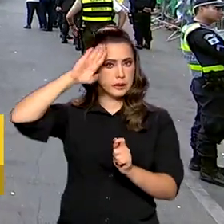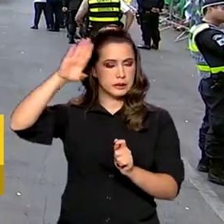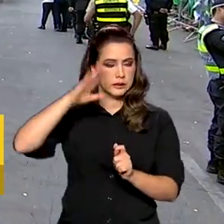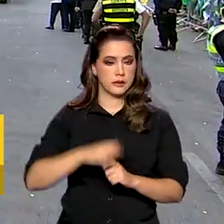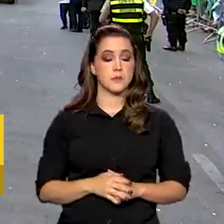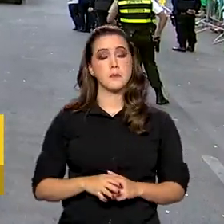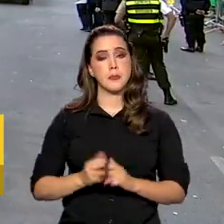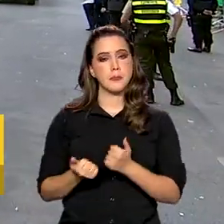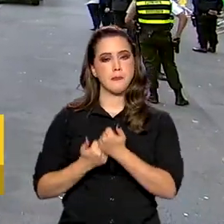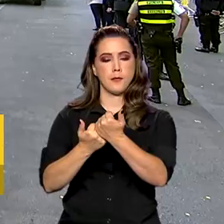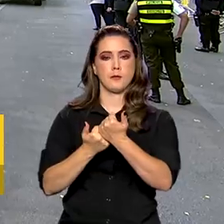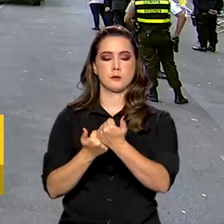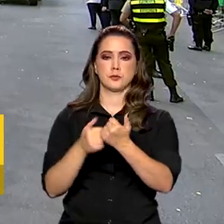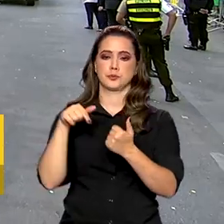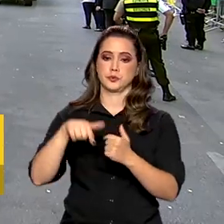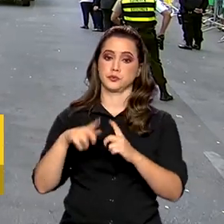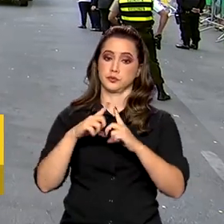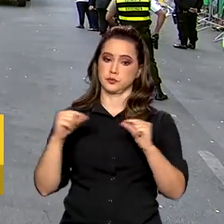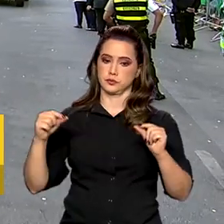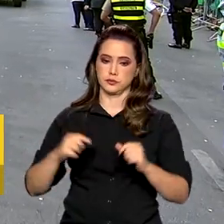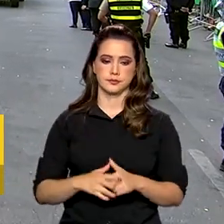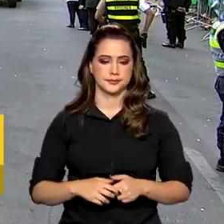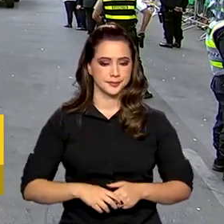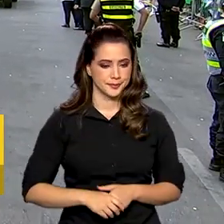e logisticamente o comando do Estado do Planalto.